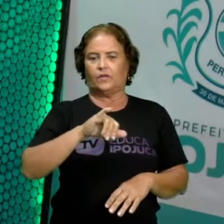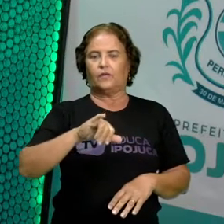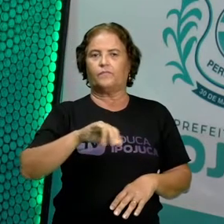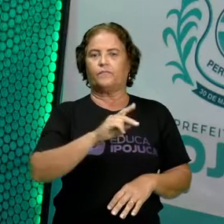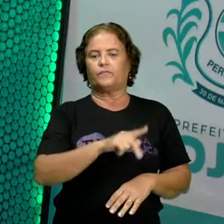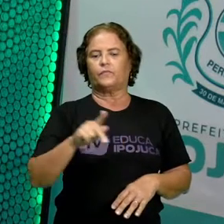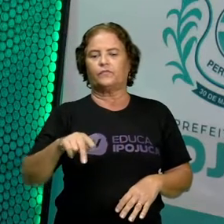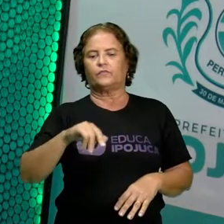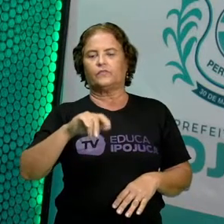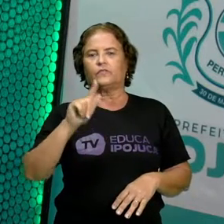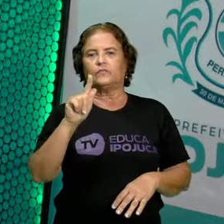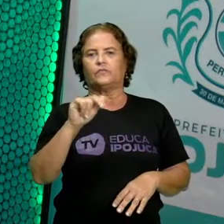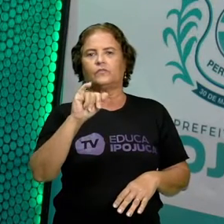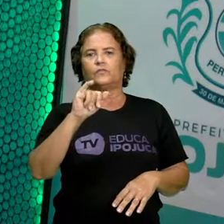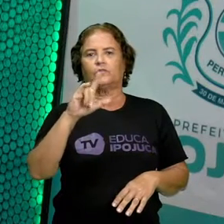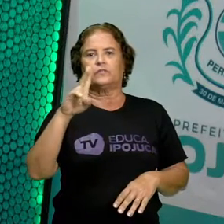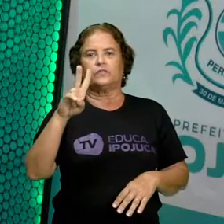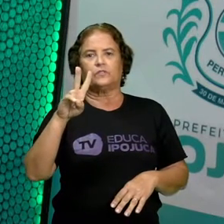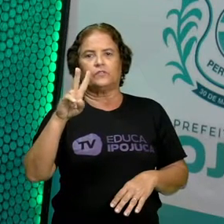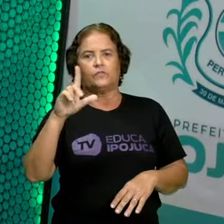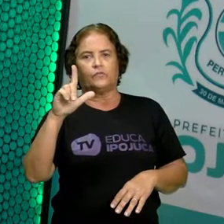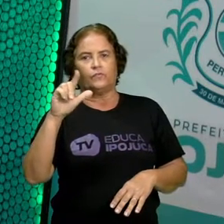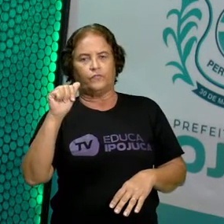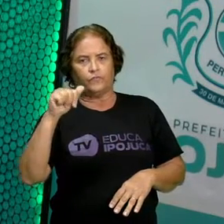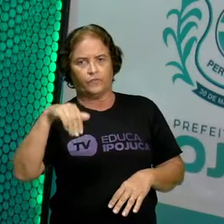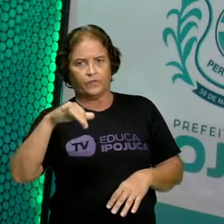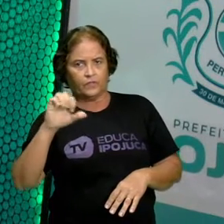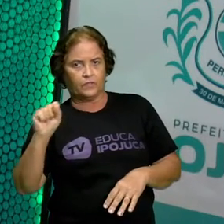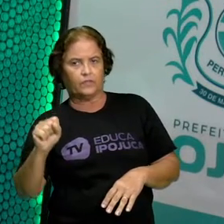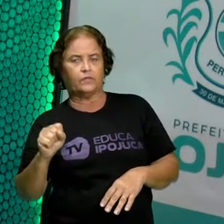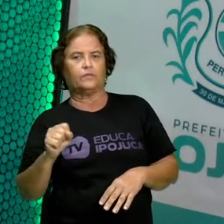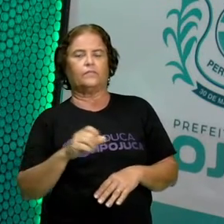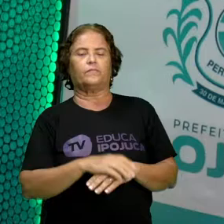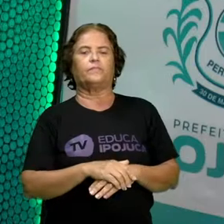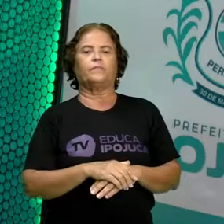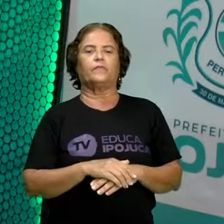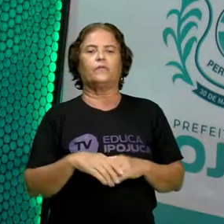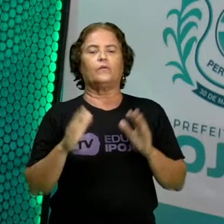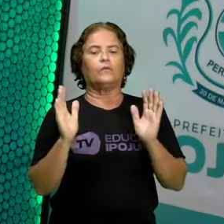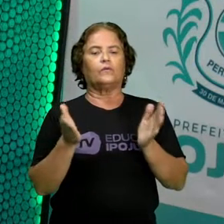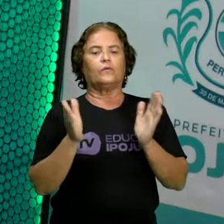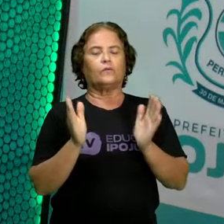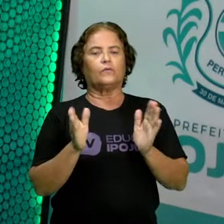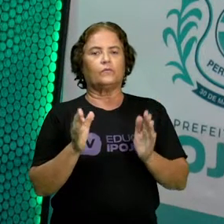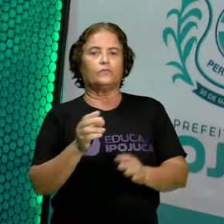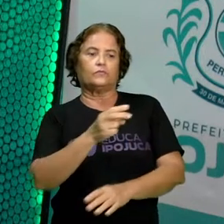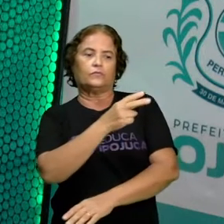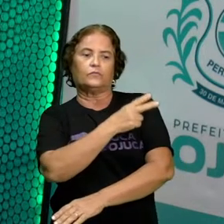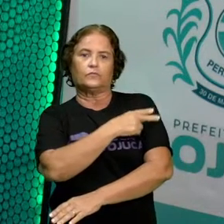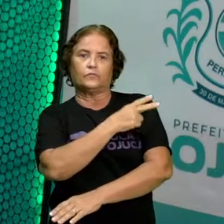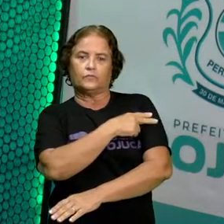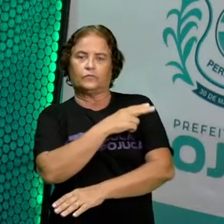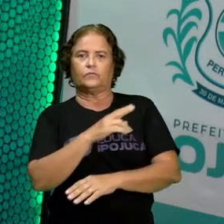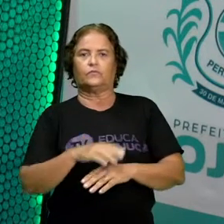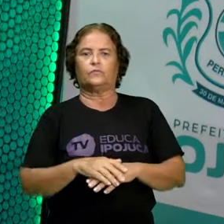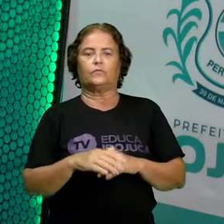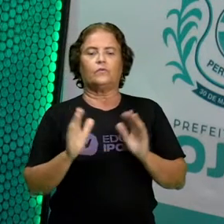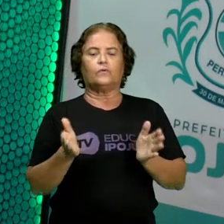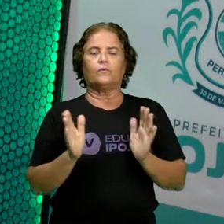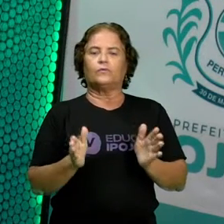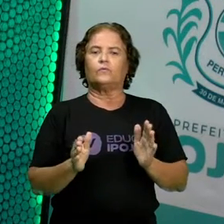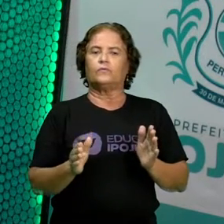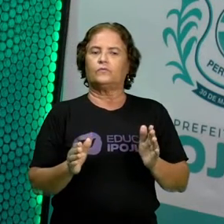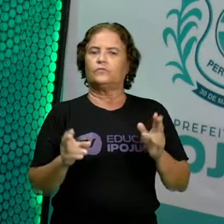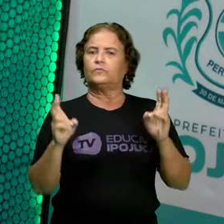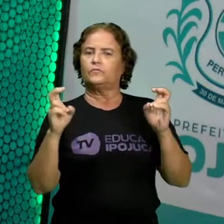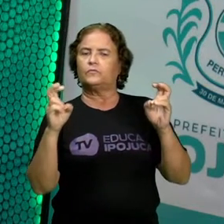vou estar com vocês durante toda essa aula do segundo ano. Hoje iremos falar sobre medidas